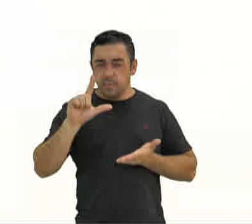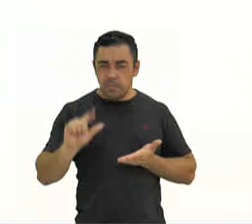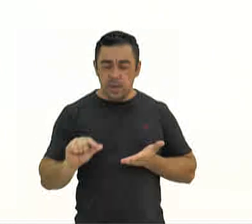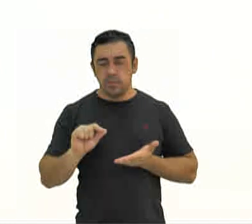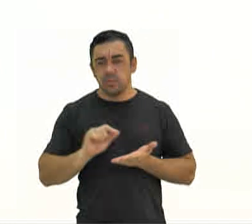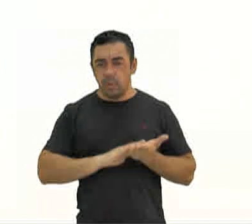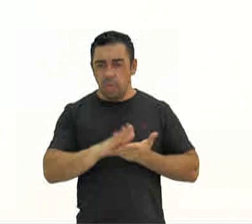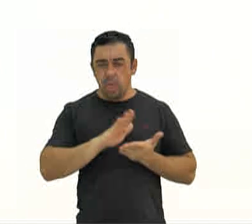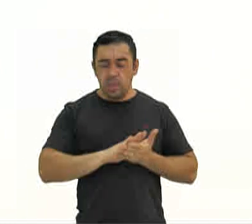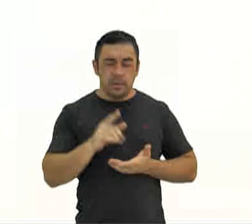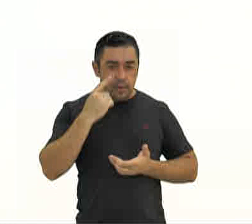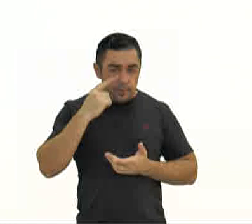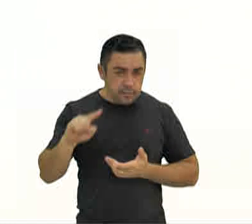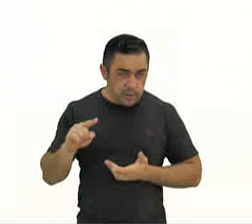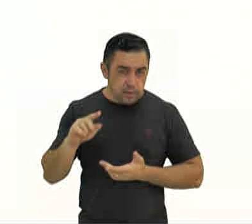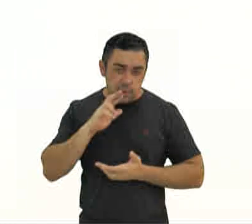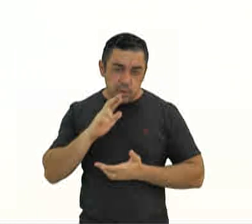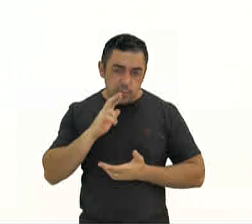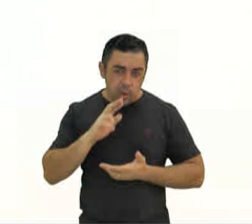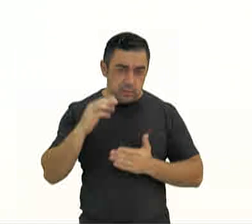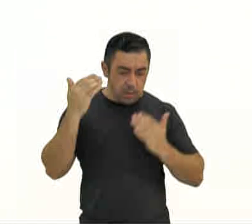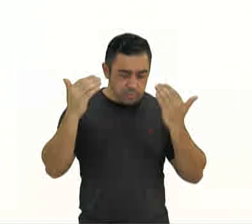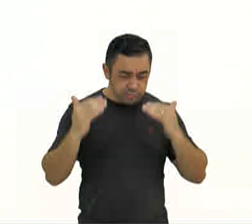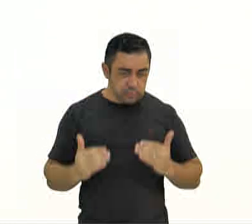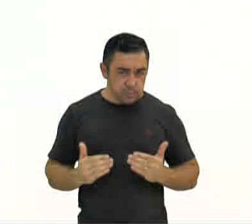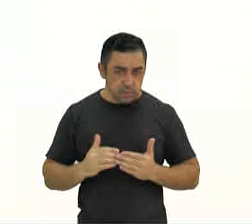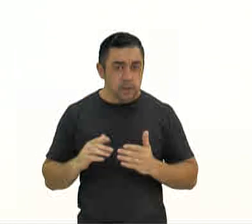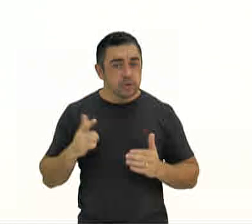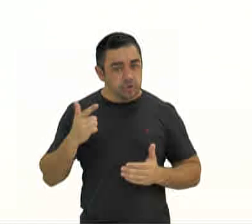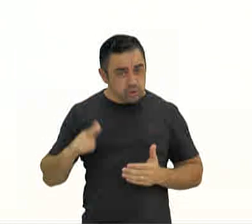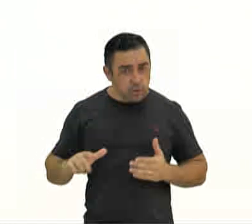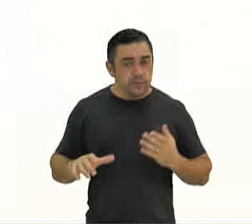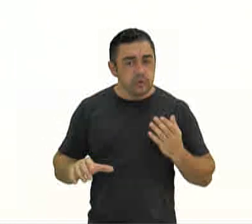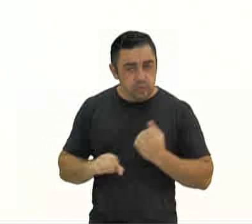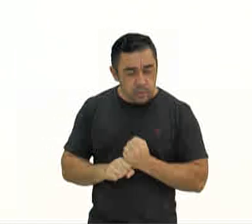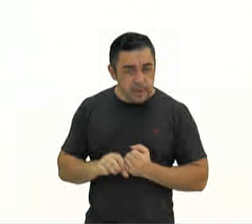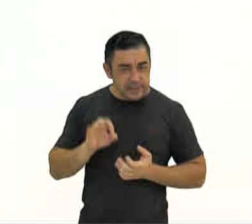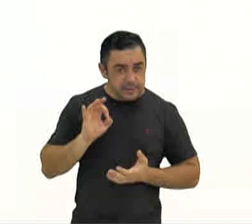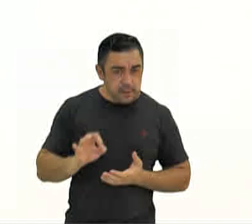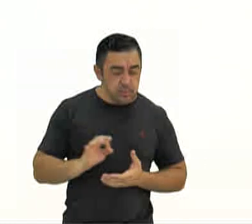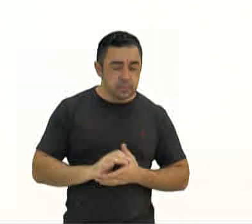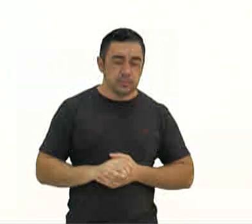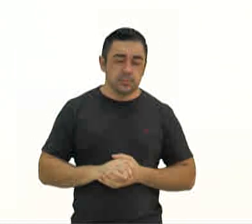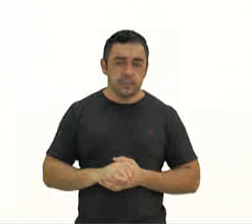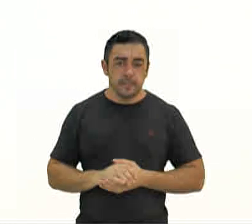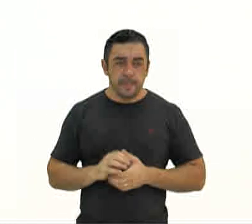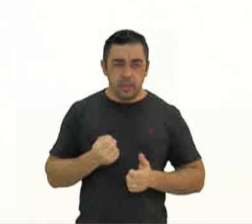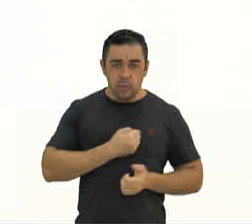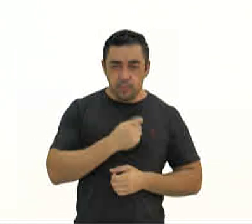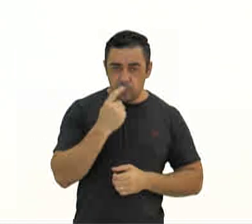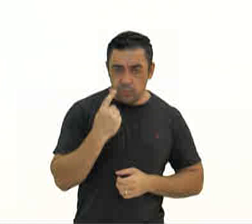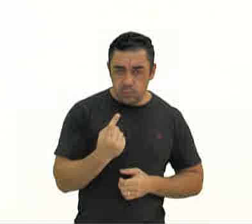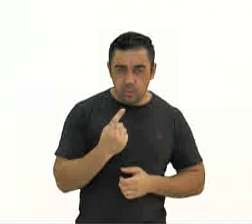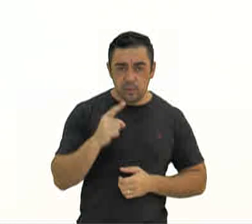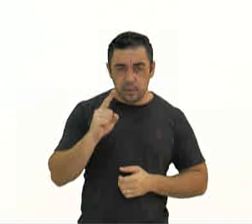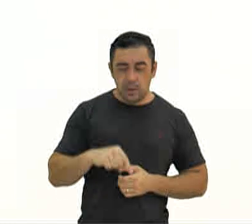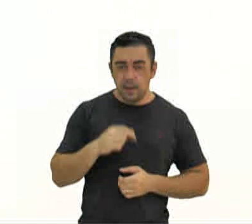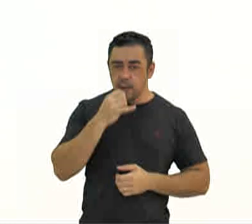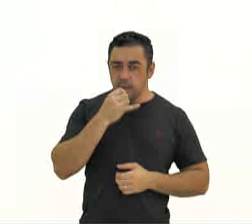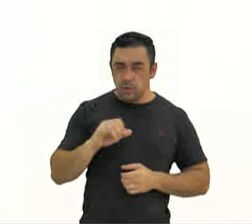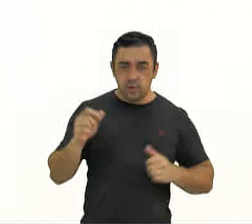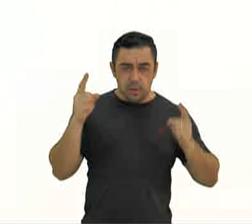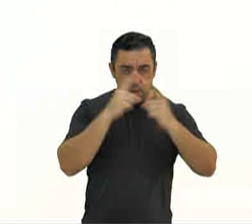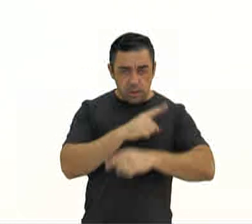poluidoras. Analise a alternativa. Então, novamente, vamos somar alternativas corretas. Número 1, a energia eólica